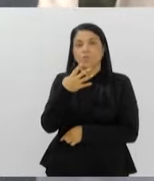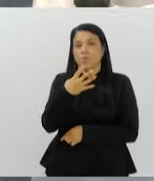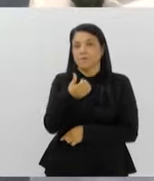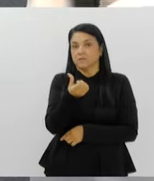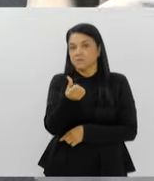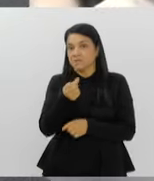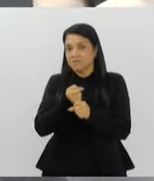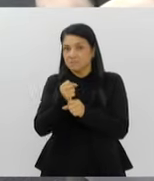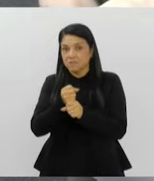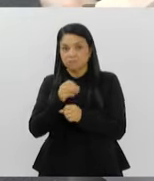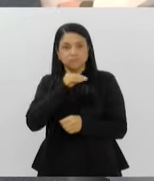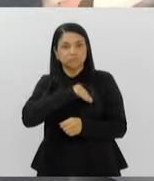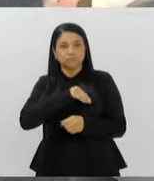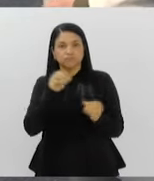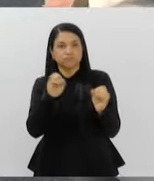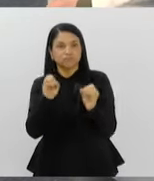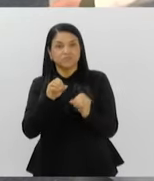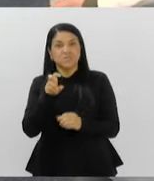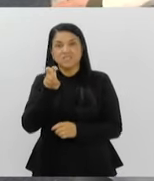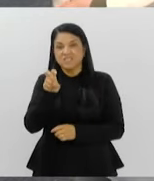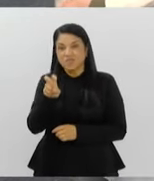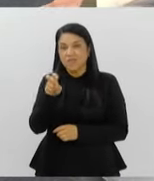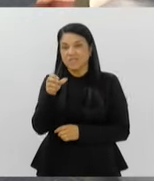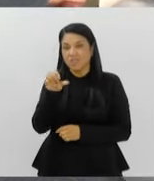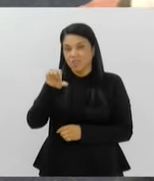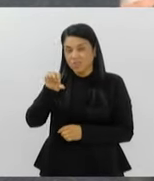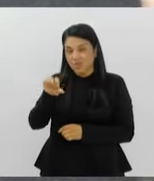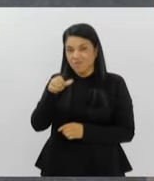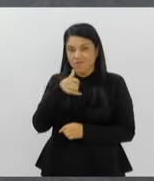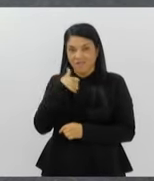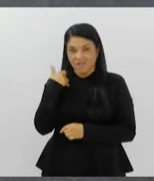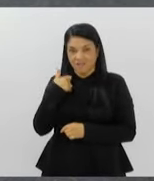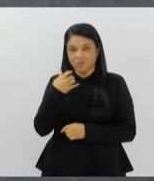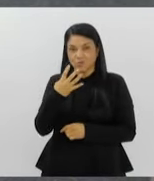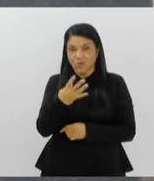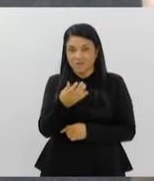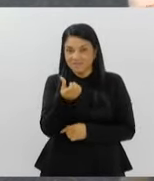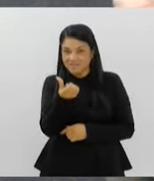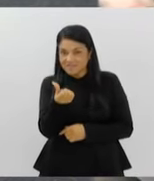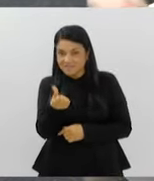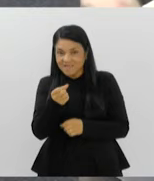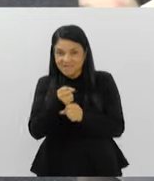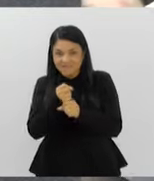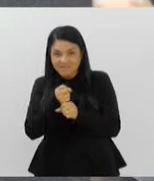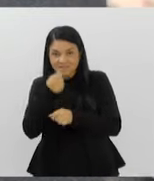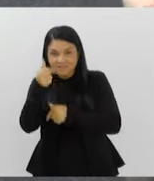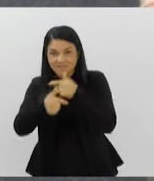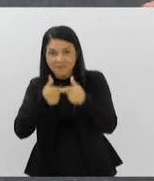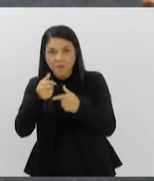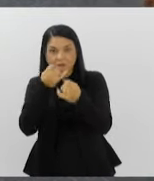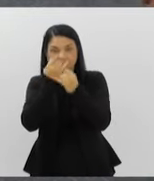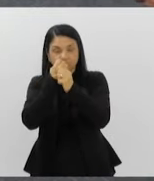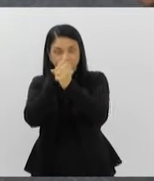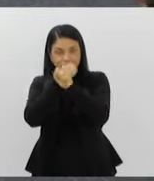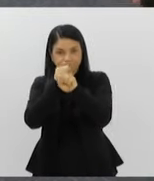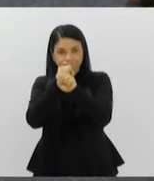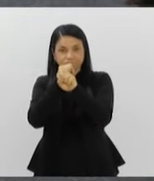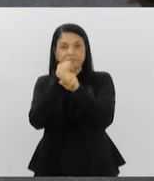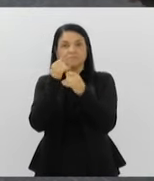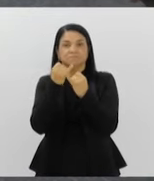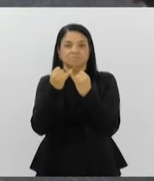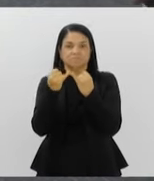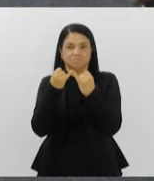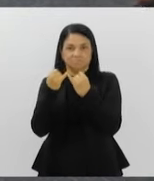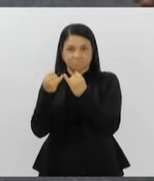seus 59 anos foram 46 anos trabalhando em condições análogas à escravidão. Em Nova Iguaçu, nesse